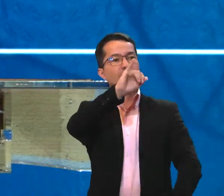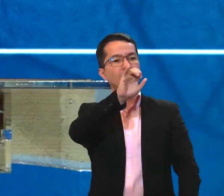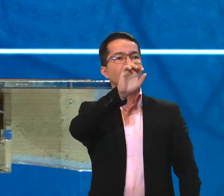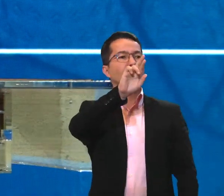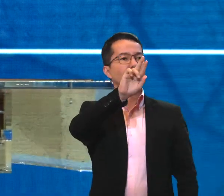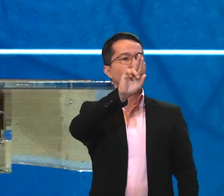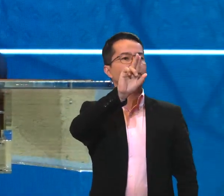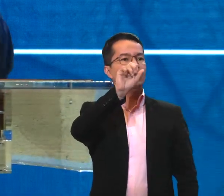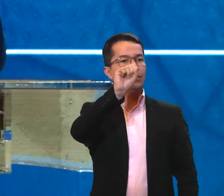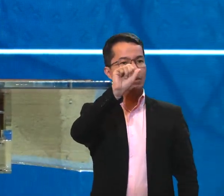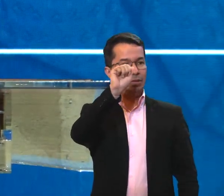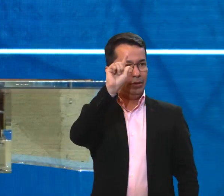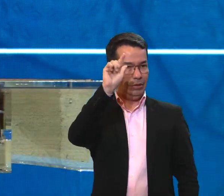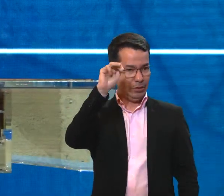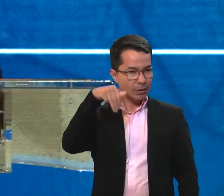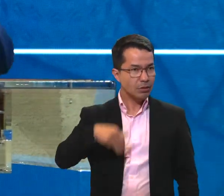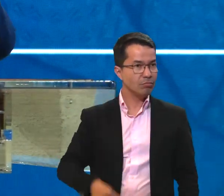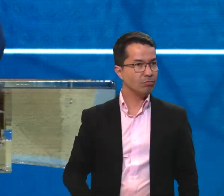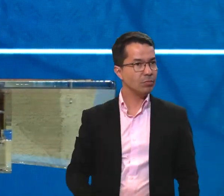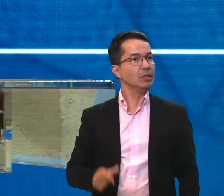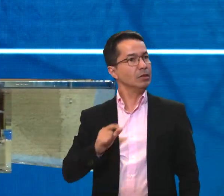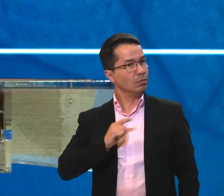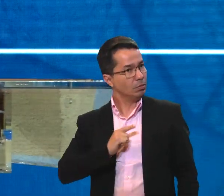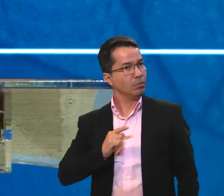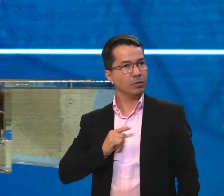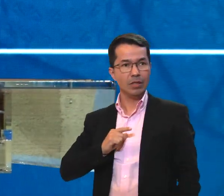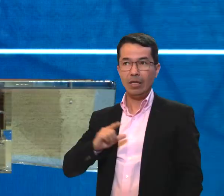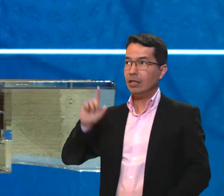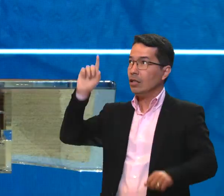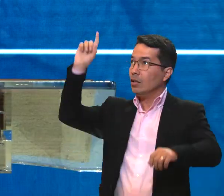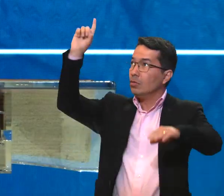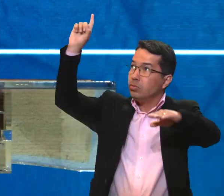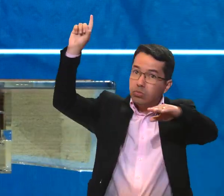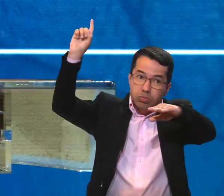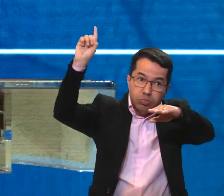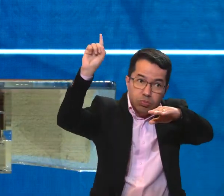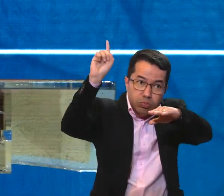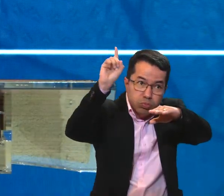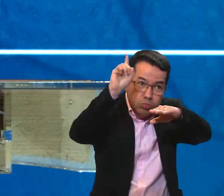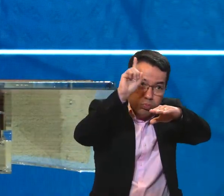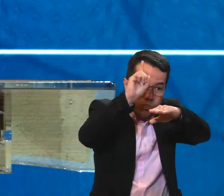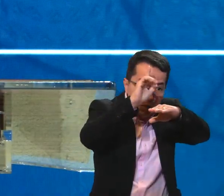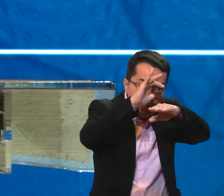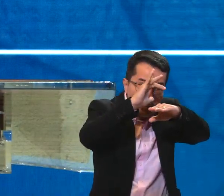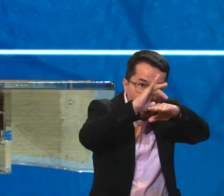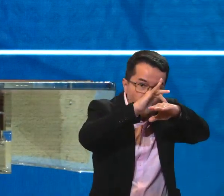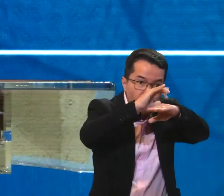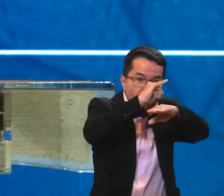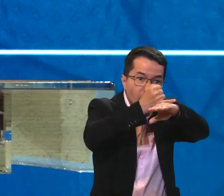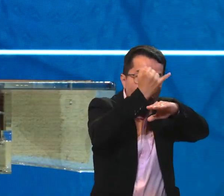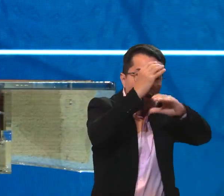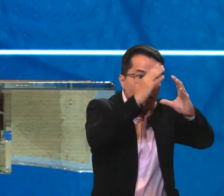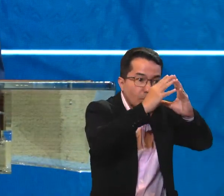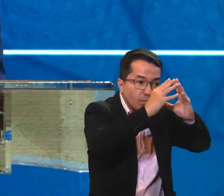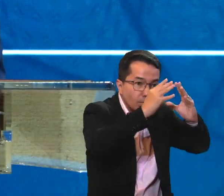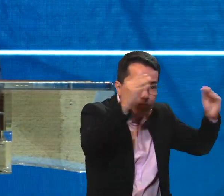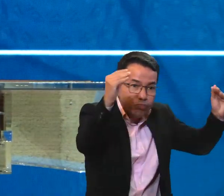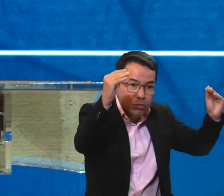saúde, sararei, curarei. Jeremias 33, 5. Sabe,